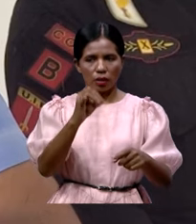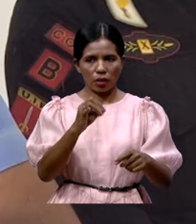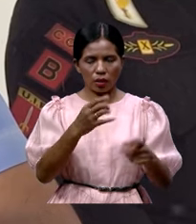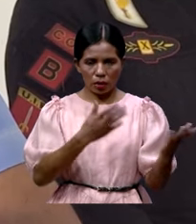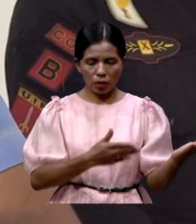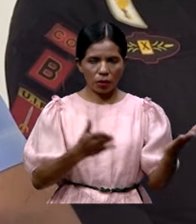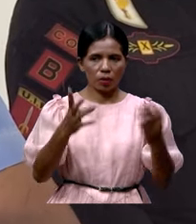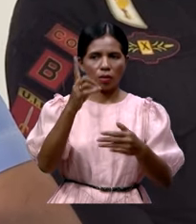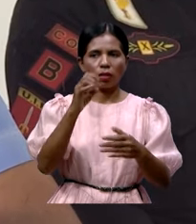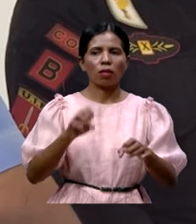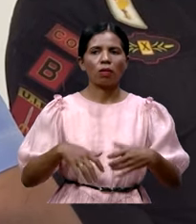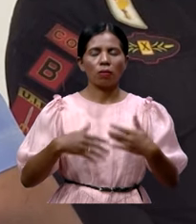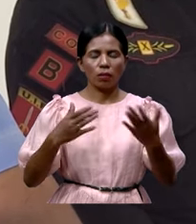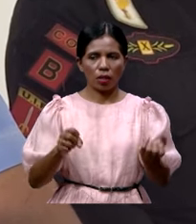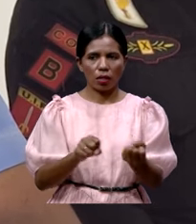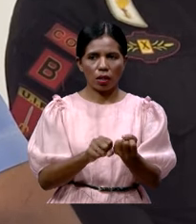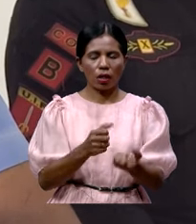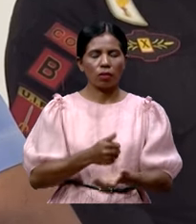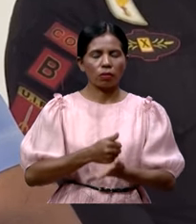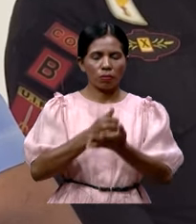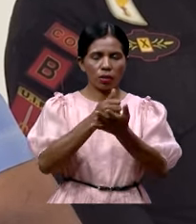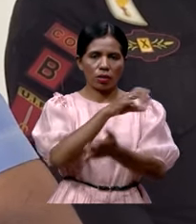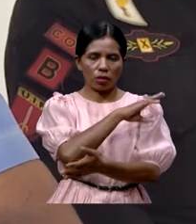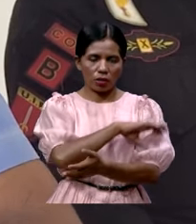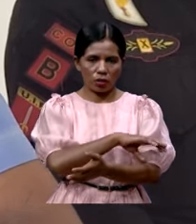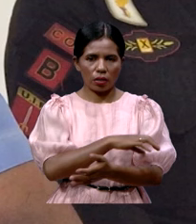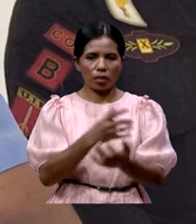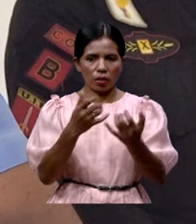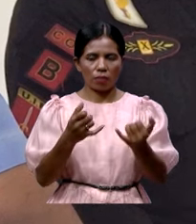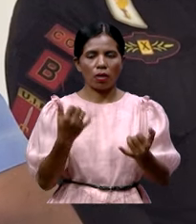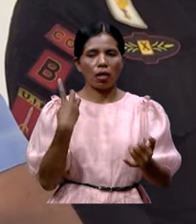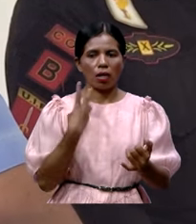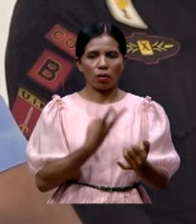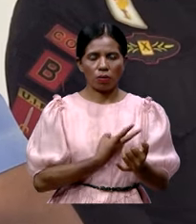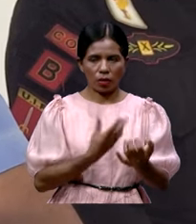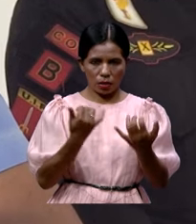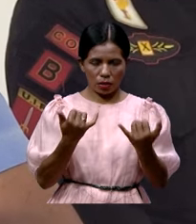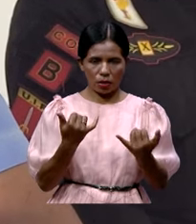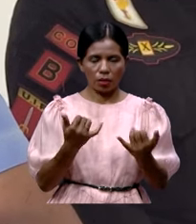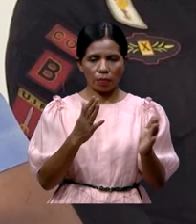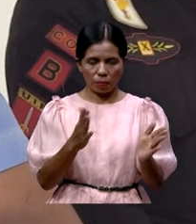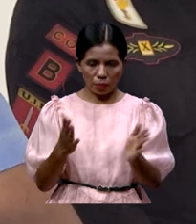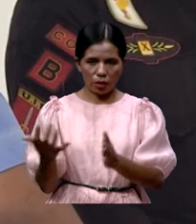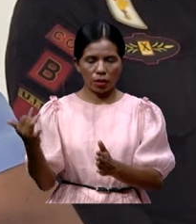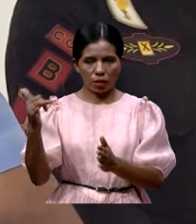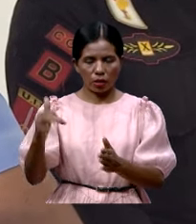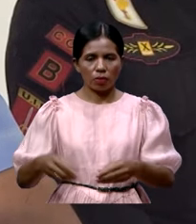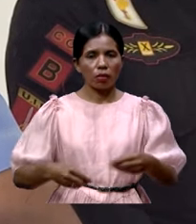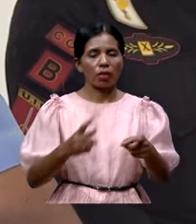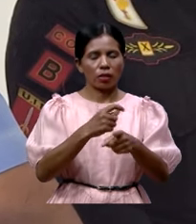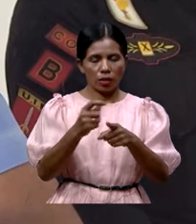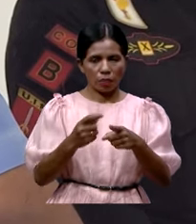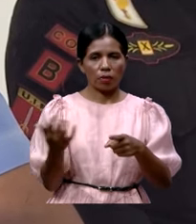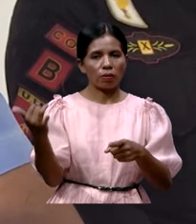padili o isa ta poi segurança ya ini maka ite perparaan pasir ne, nomos perparaan ba